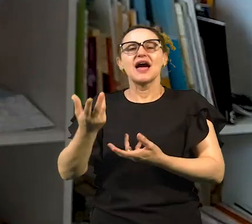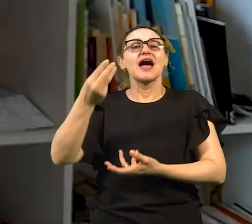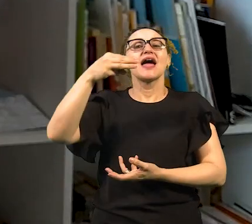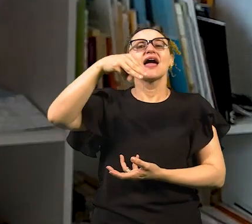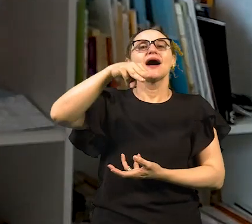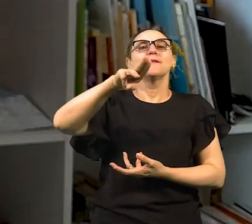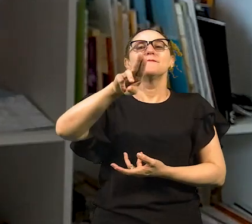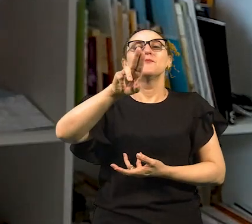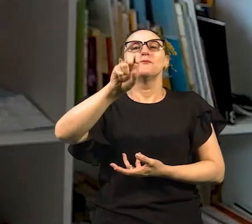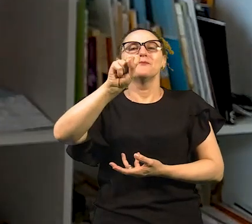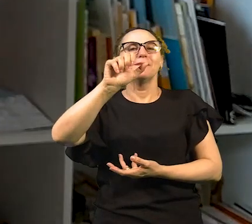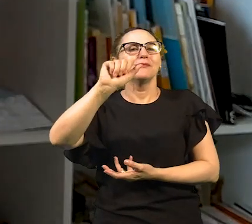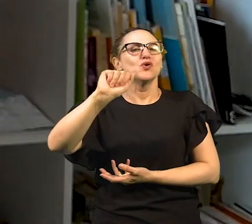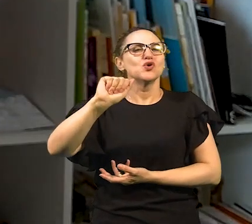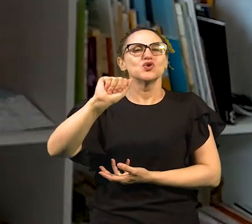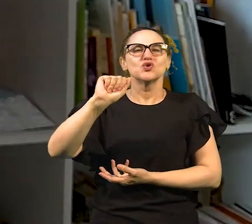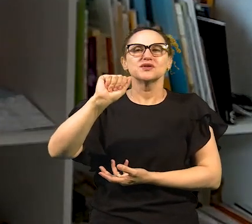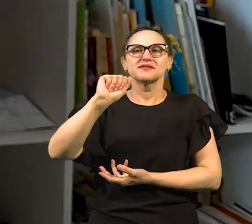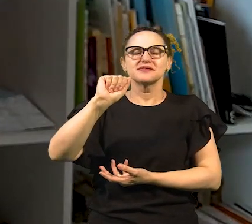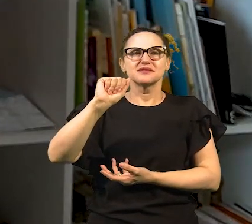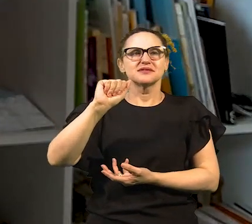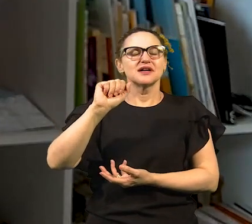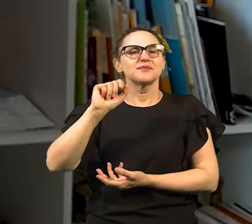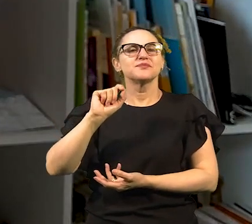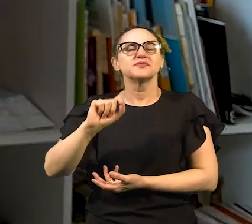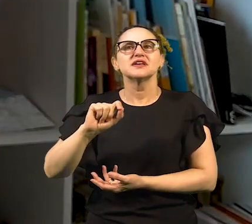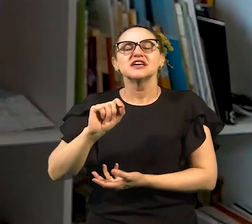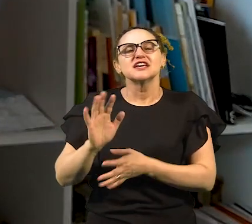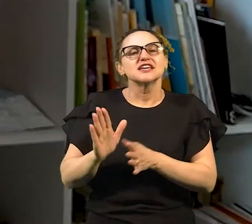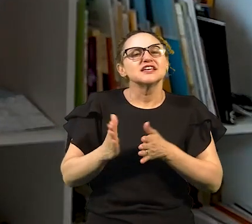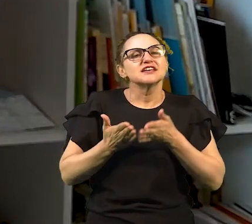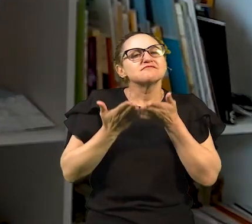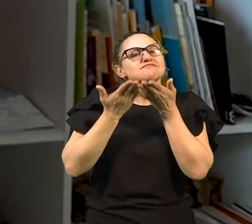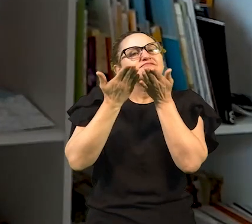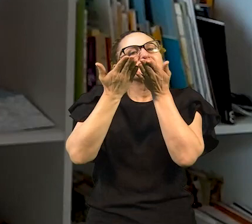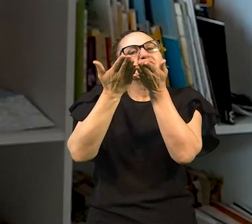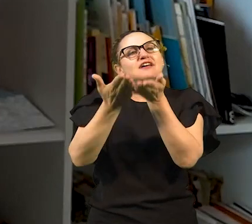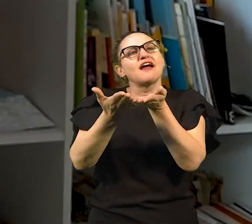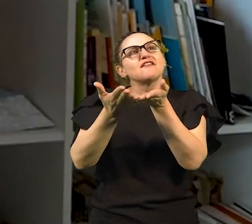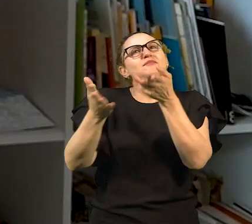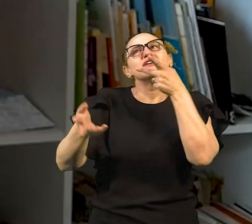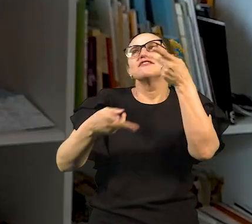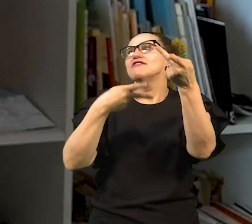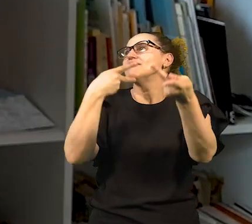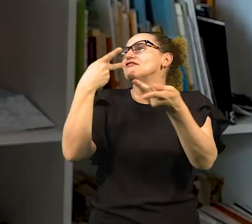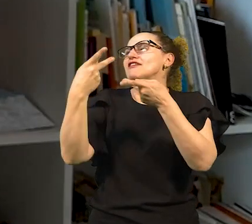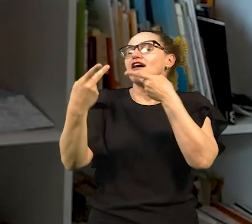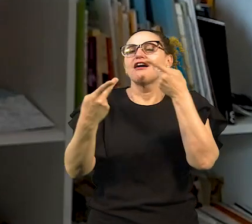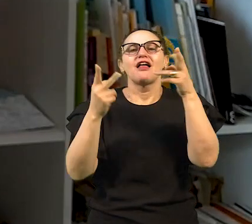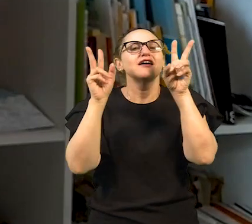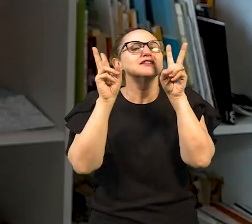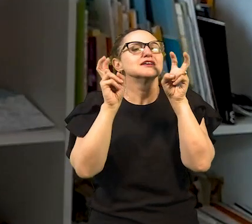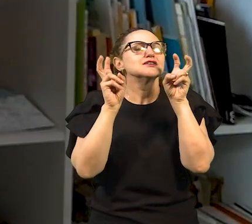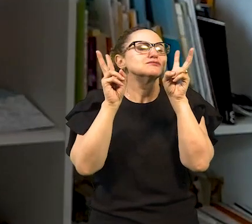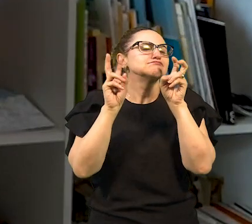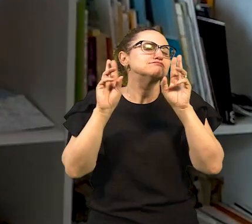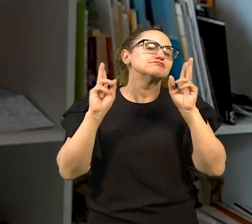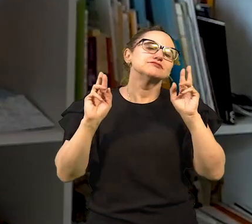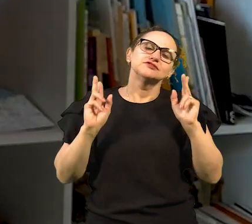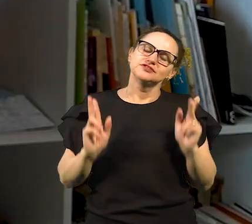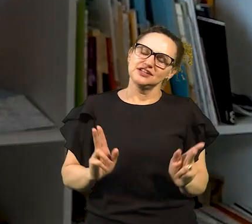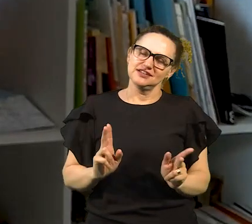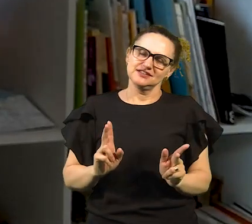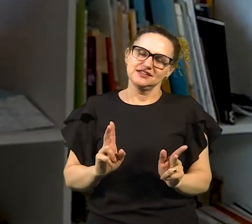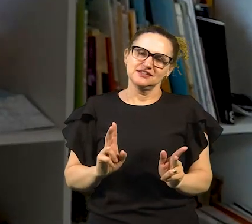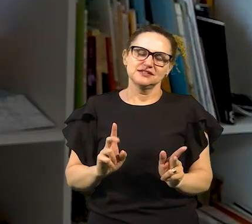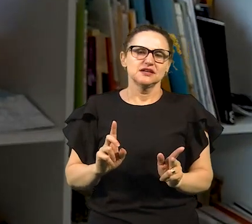serve, né, digamos assim, ao poeta, serve para falar de assuntos diferentes e que não deve se